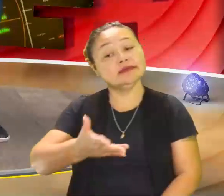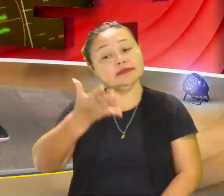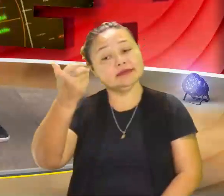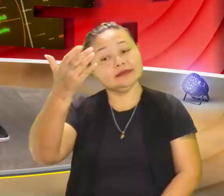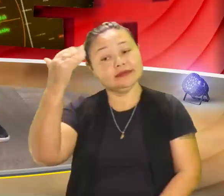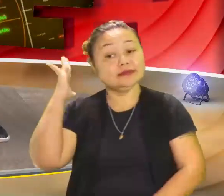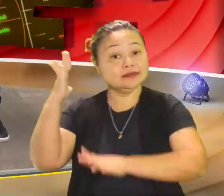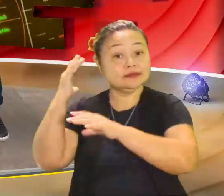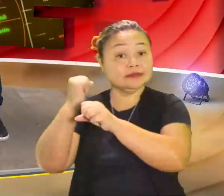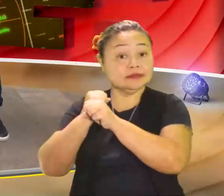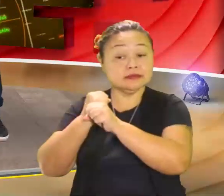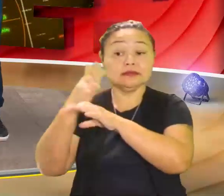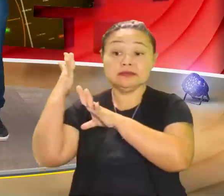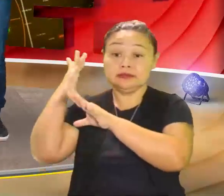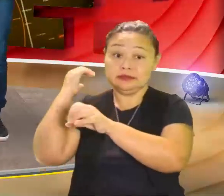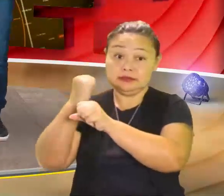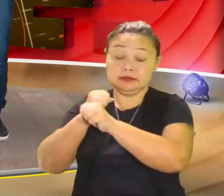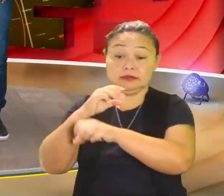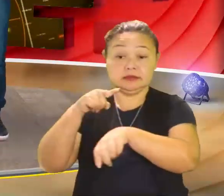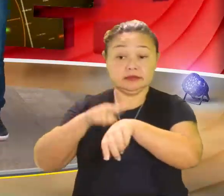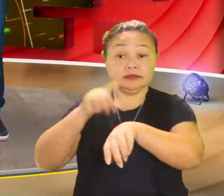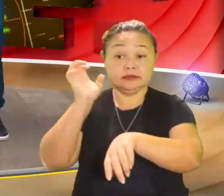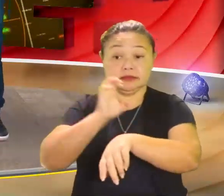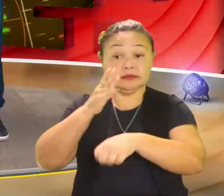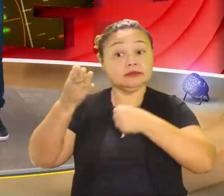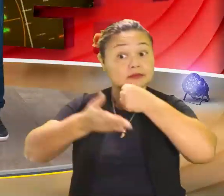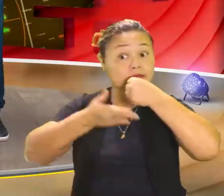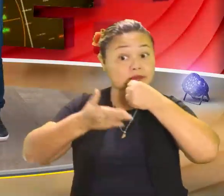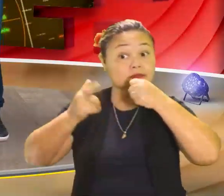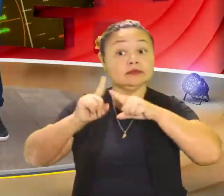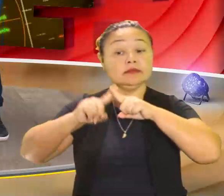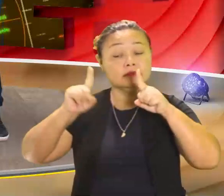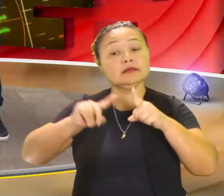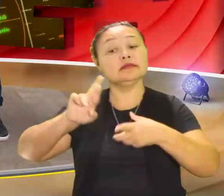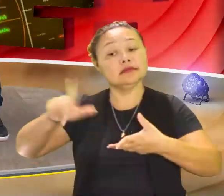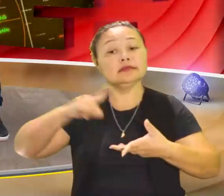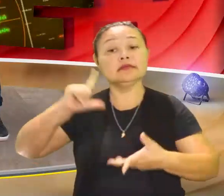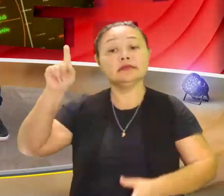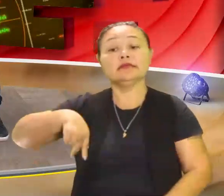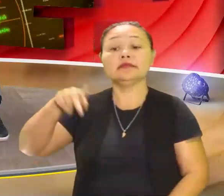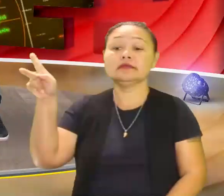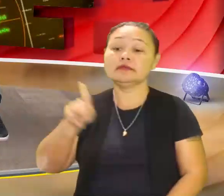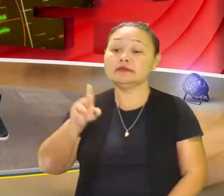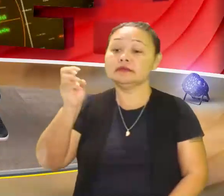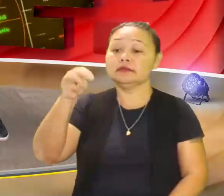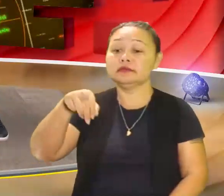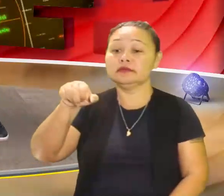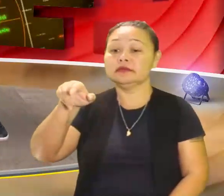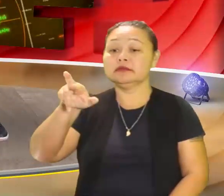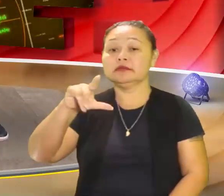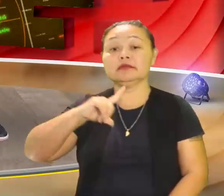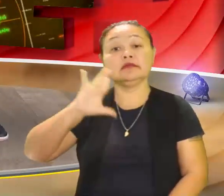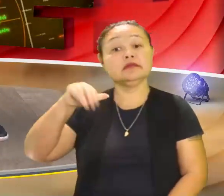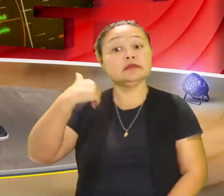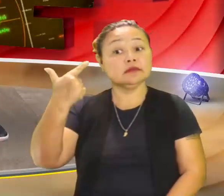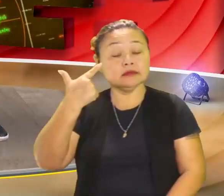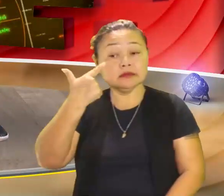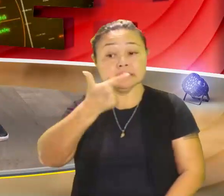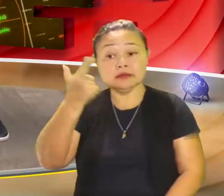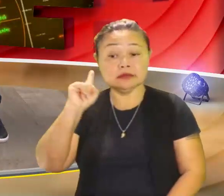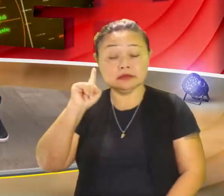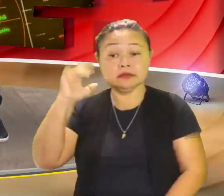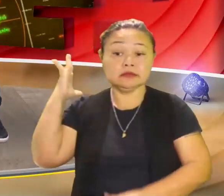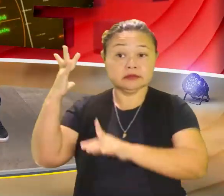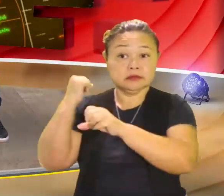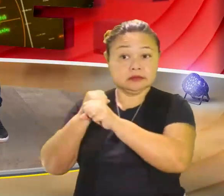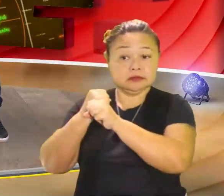E vamos de revisão, aquela revisão rapidinha, basiquinha, mas que faz muita diferença, né, professor Maurício? Faz muita diferença. E aí, olha só,